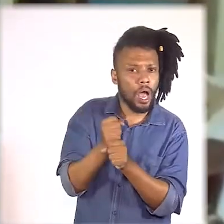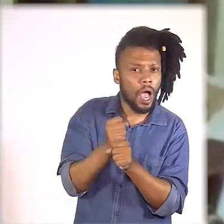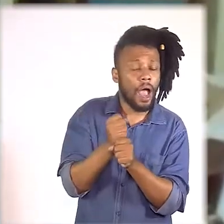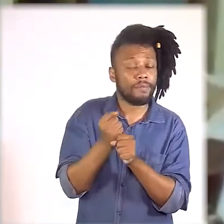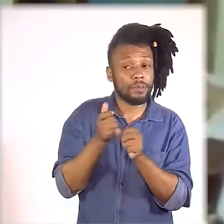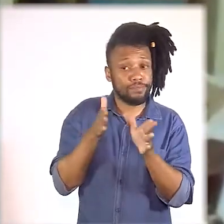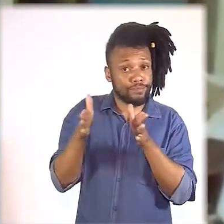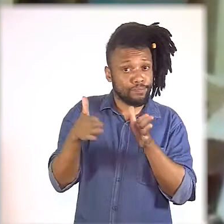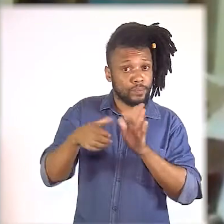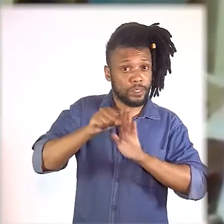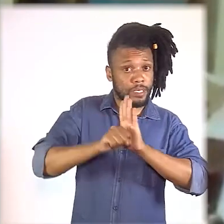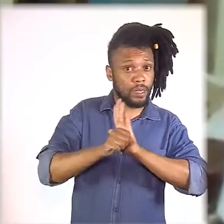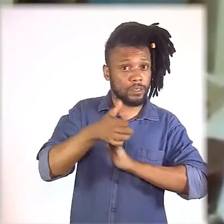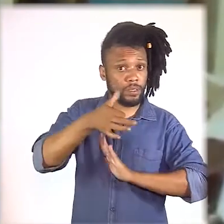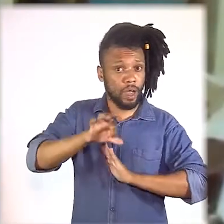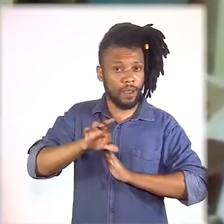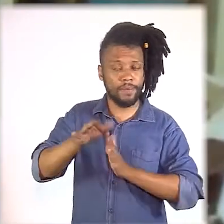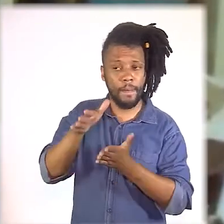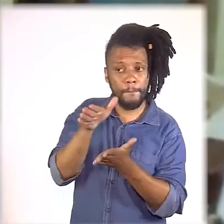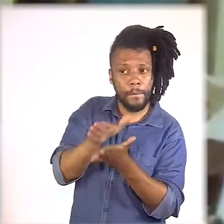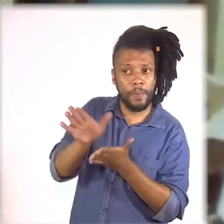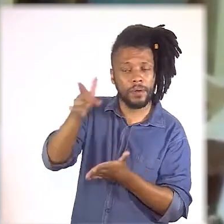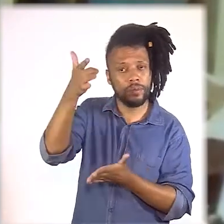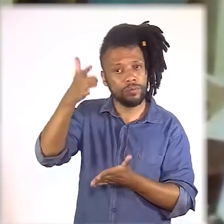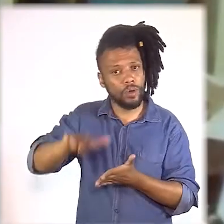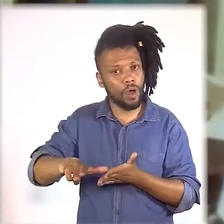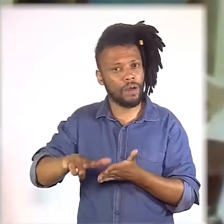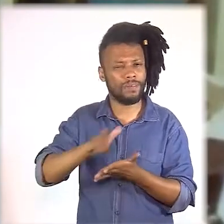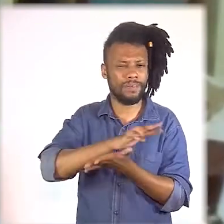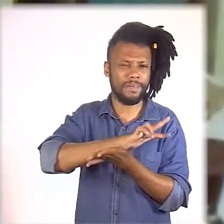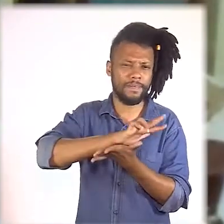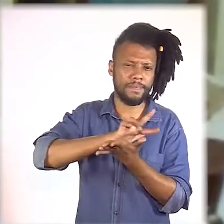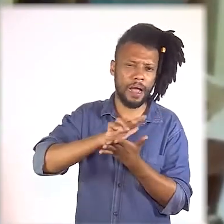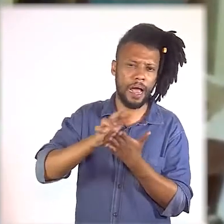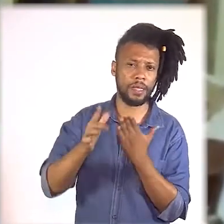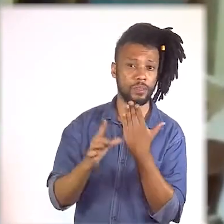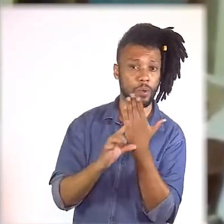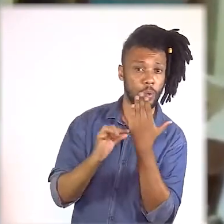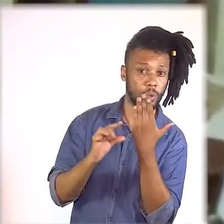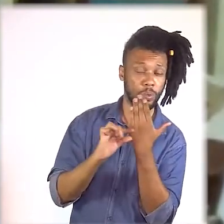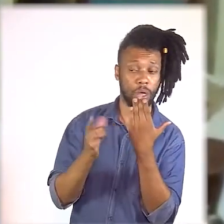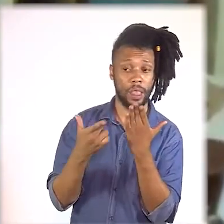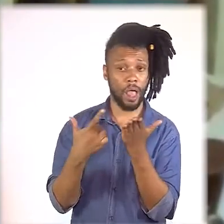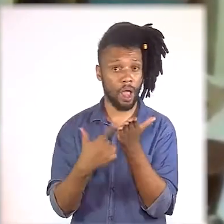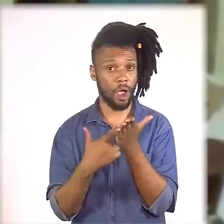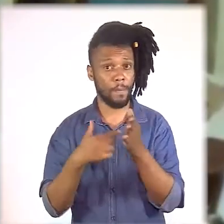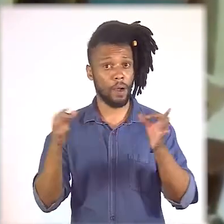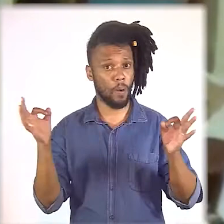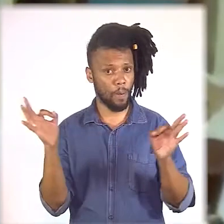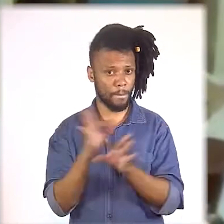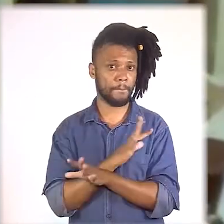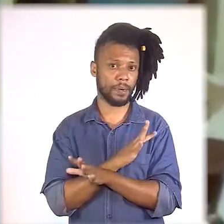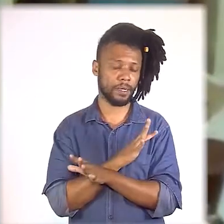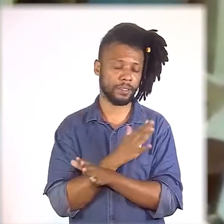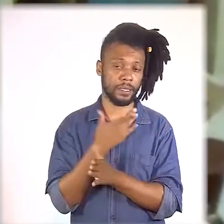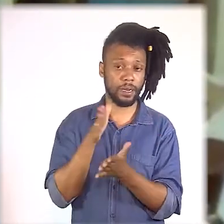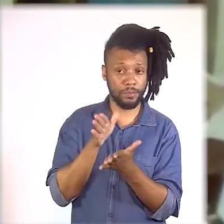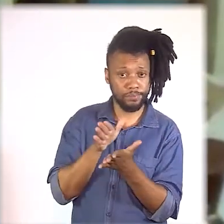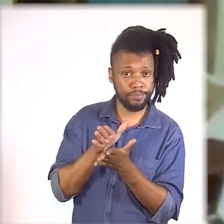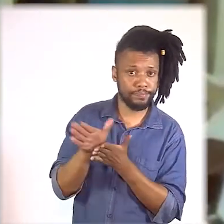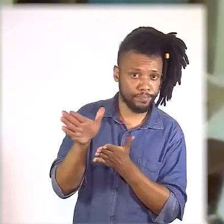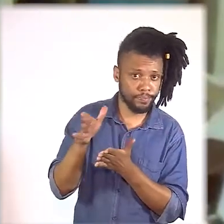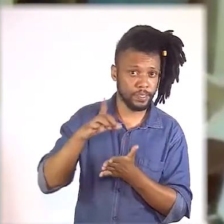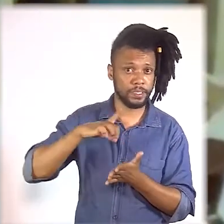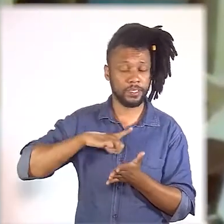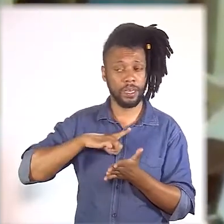Abreu, coisa do século XIX, e republicava, Otto Maria Carpolli publicou a obra completa, e